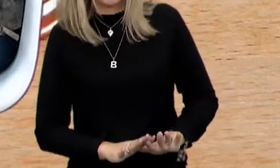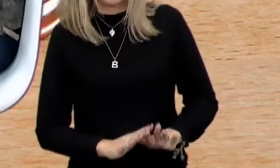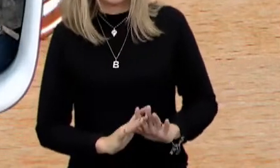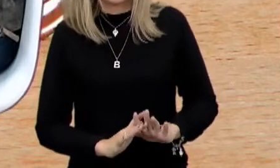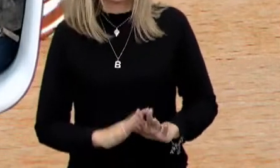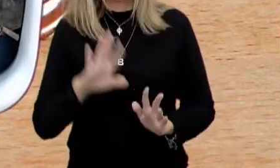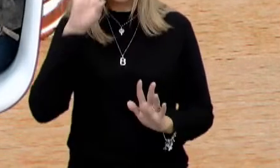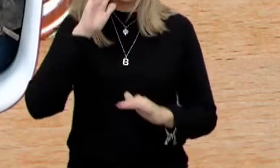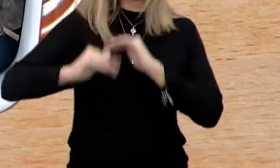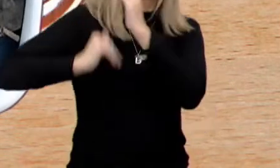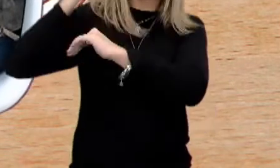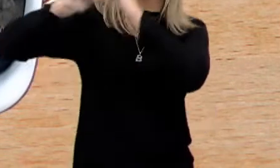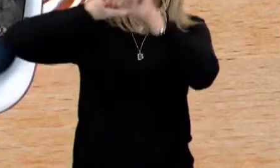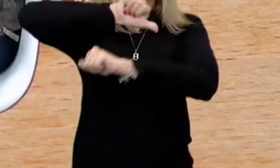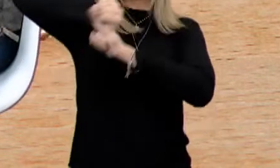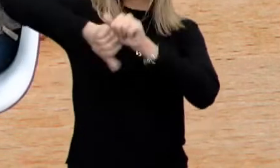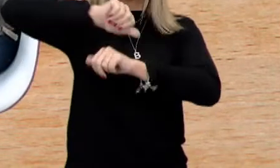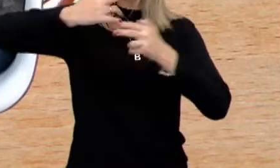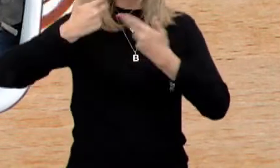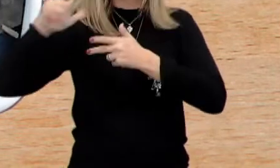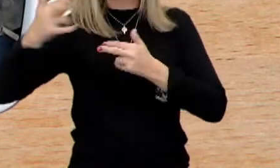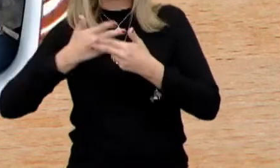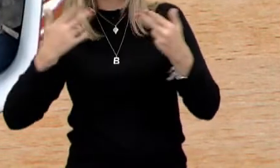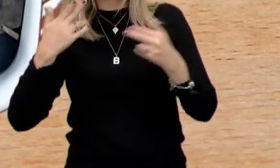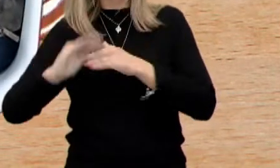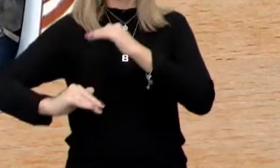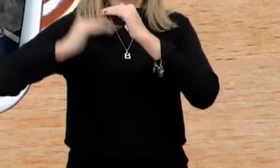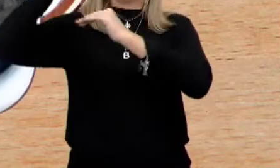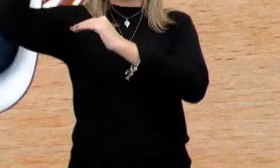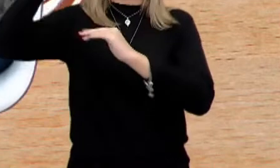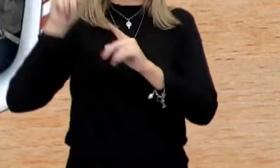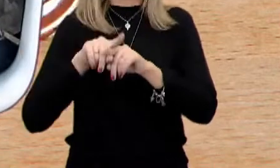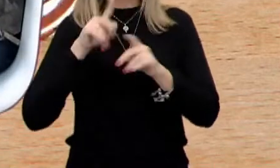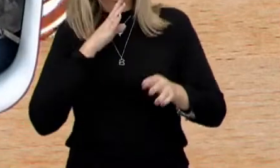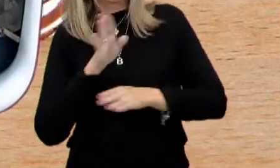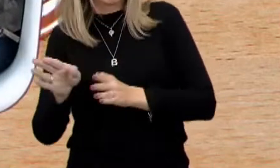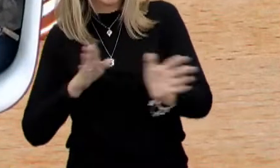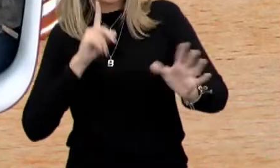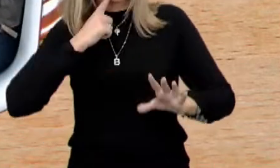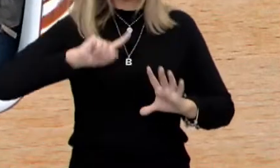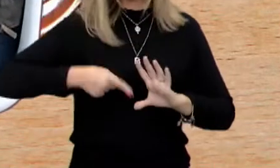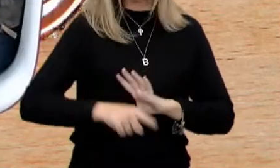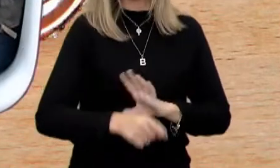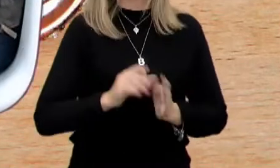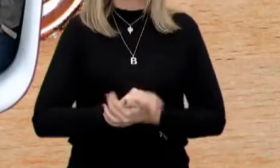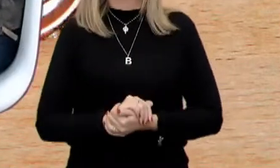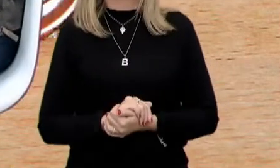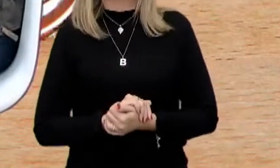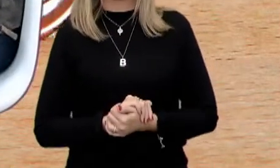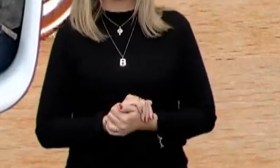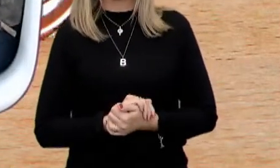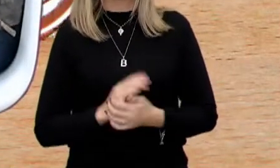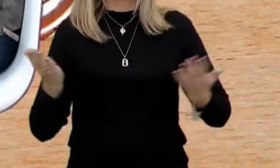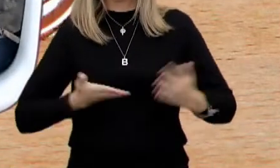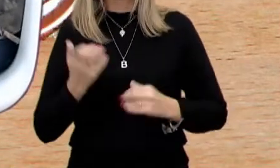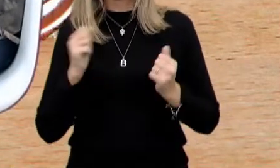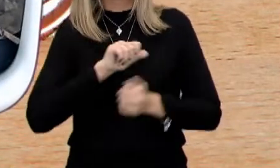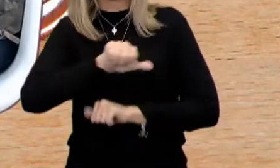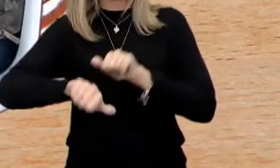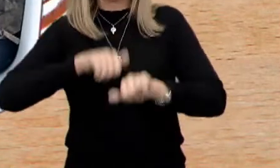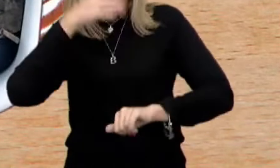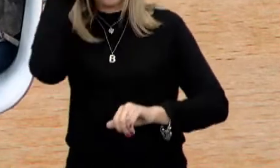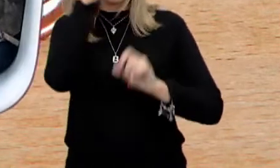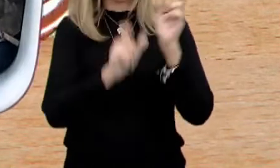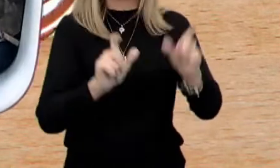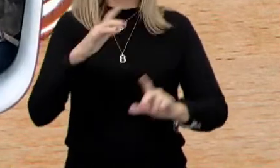ela cresce, ela vira outra coisa, uma coisa maior, e ela vai, e ela se aprofunda. O ódio causa reação nas pessoas e